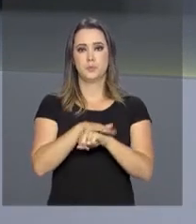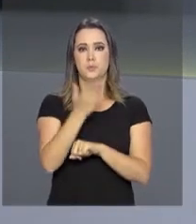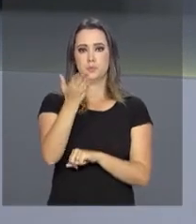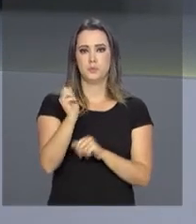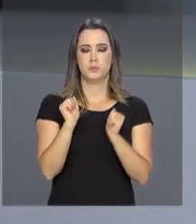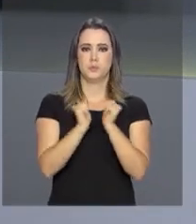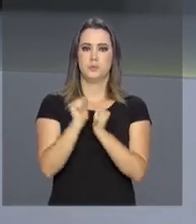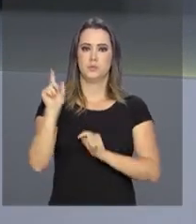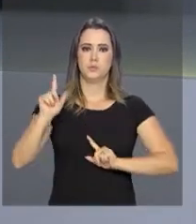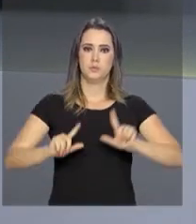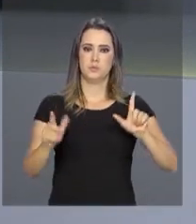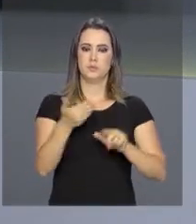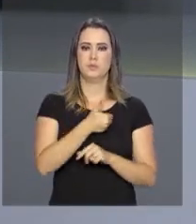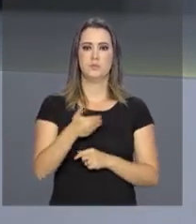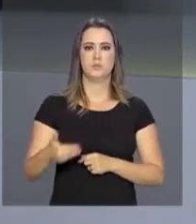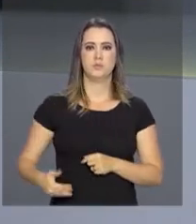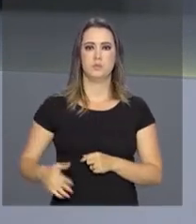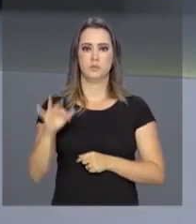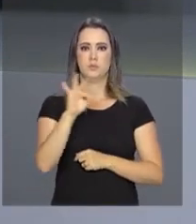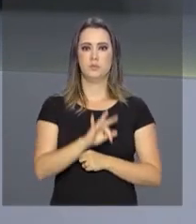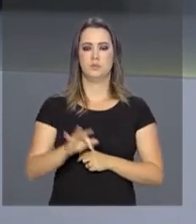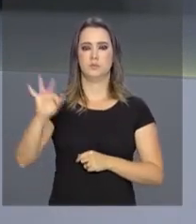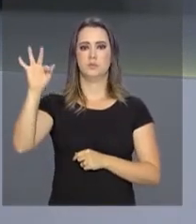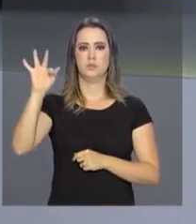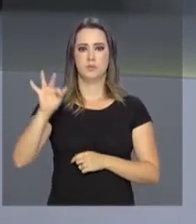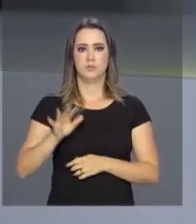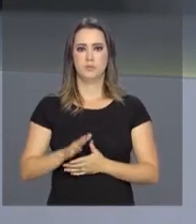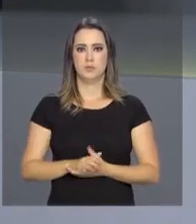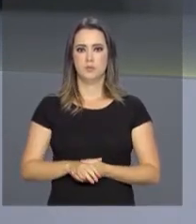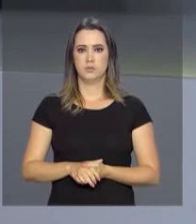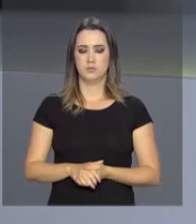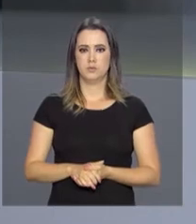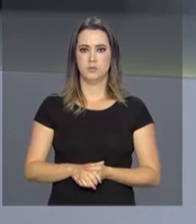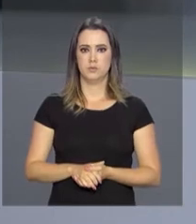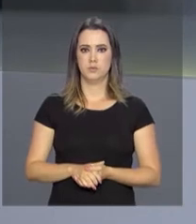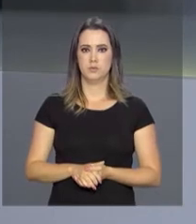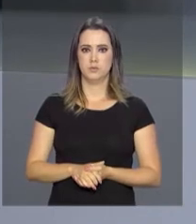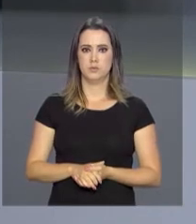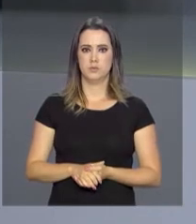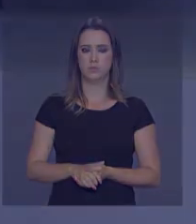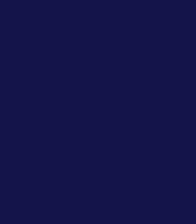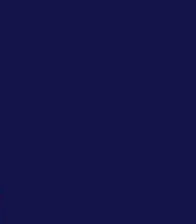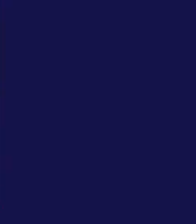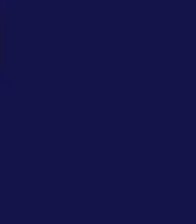boa noite para você e continue com a gente aqui na NBR, a TV do Governo Federal.